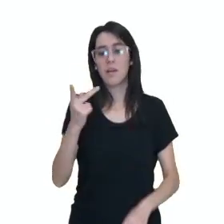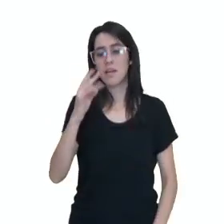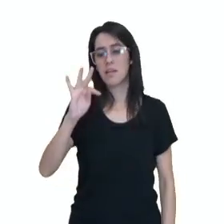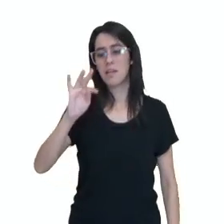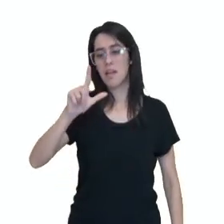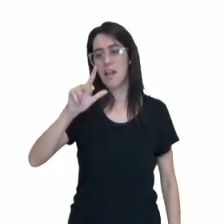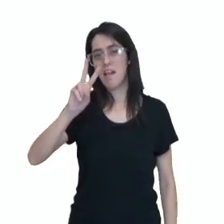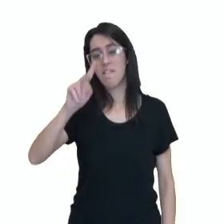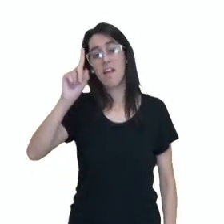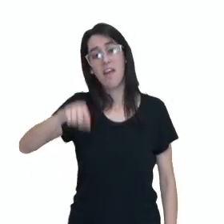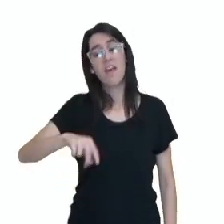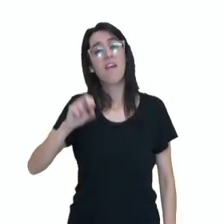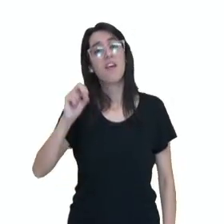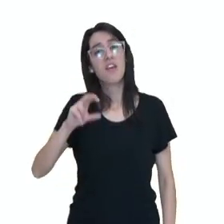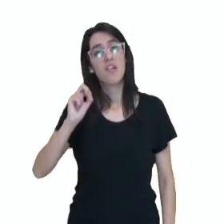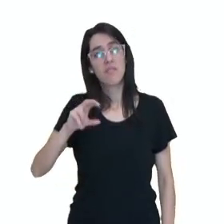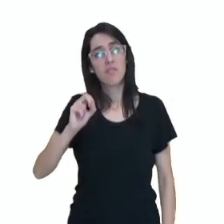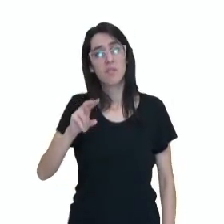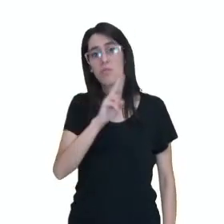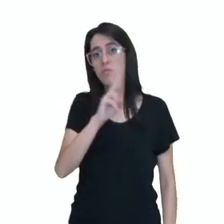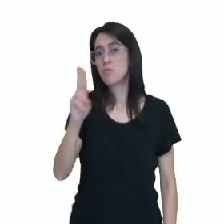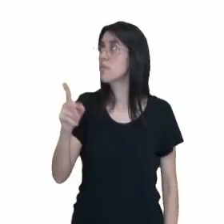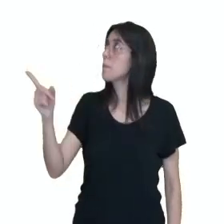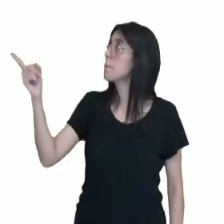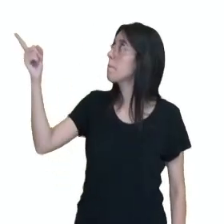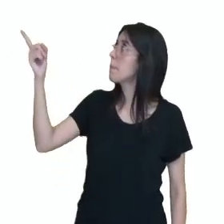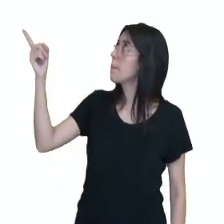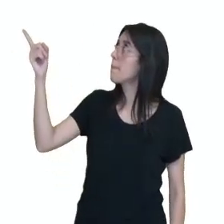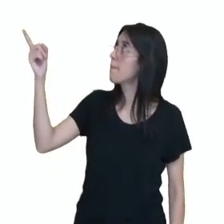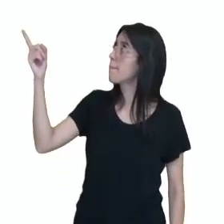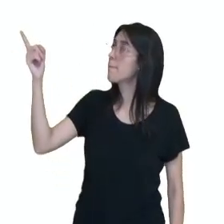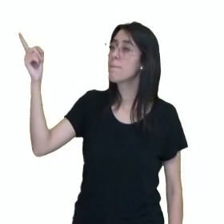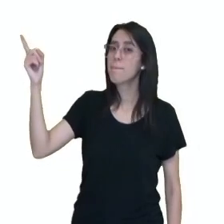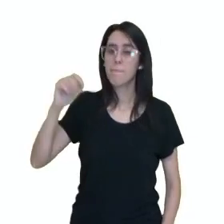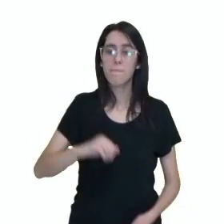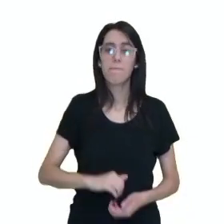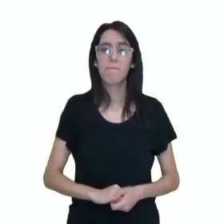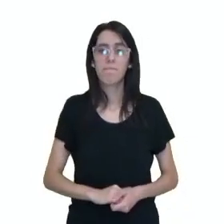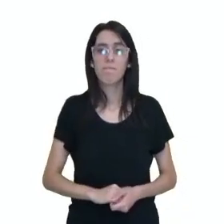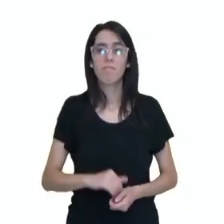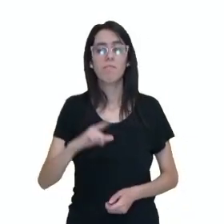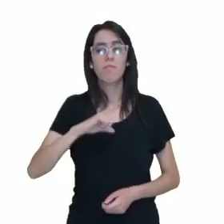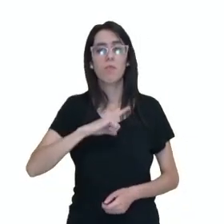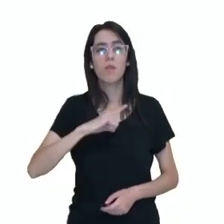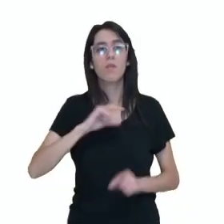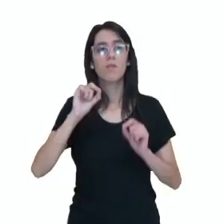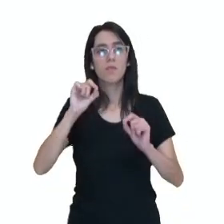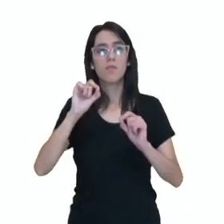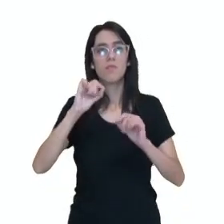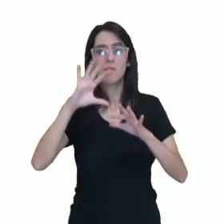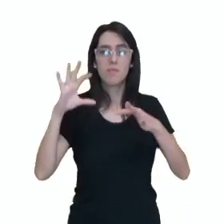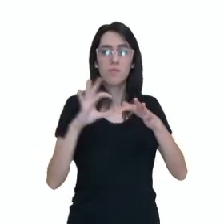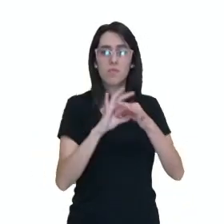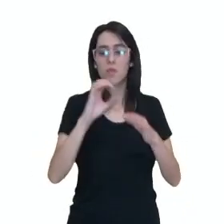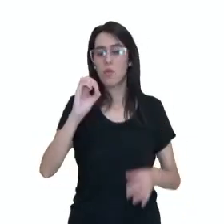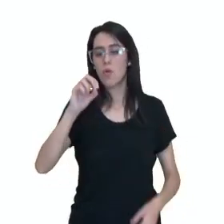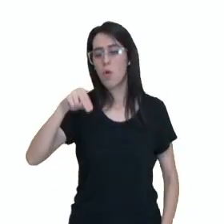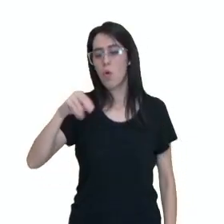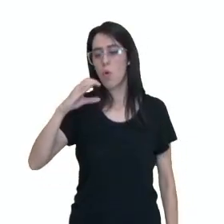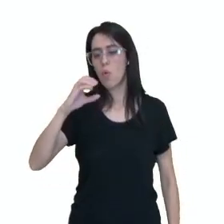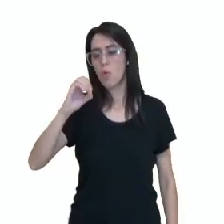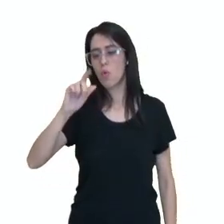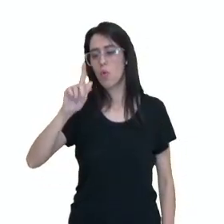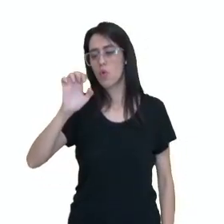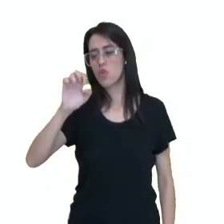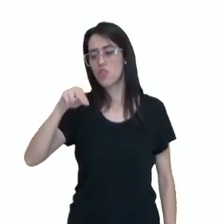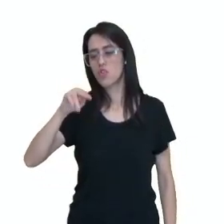vírus, tá? É o vírus linfotrópico de células T humanas. Ele é associado à oncogênese. O que é a oncogênese? É aquela